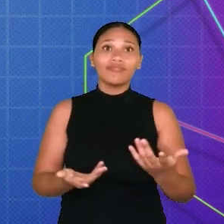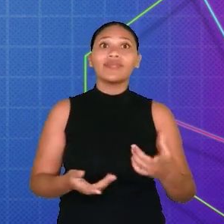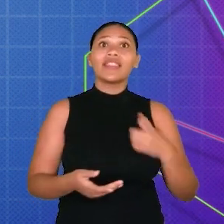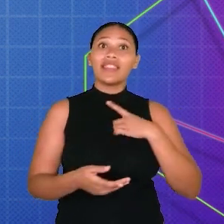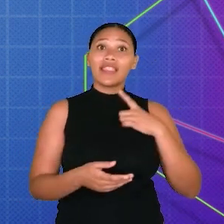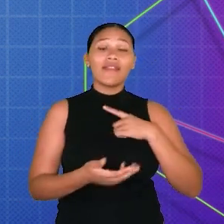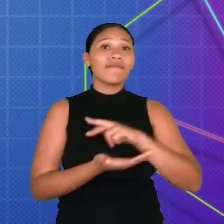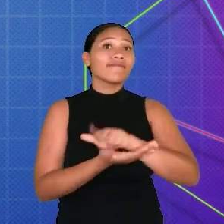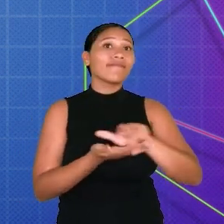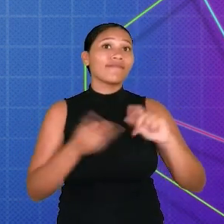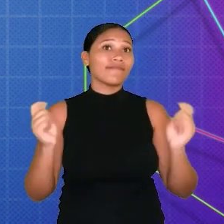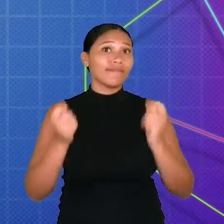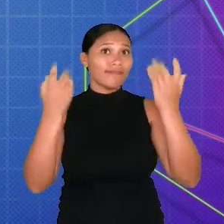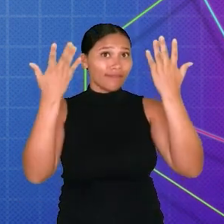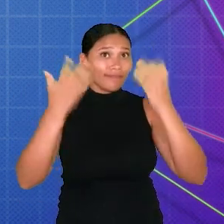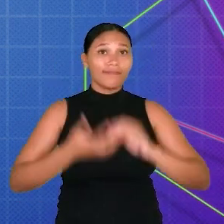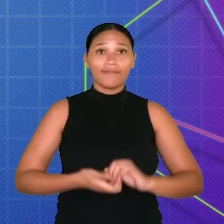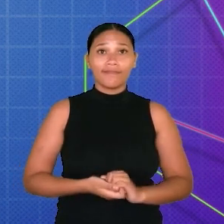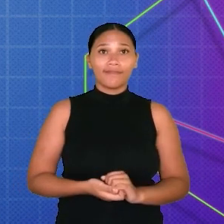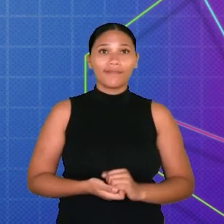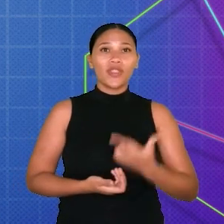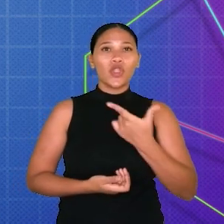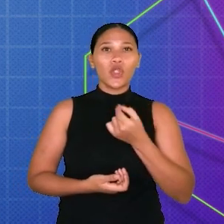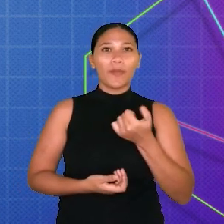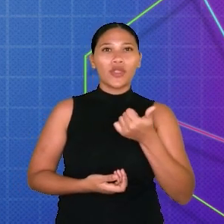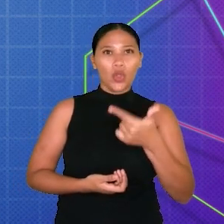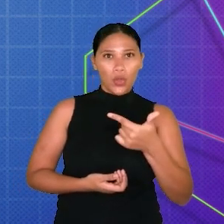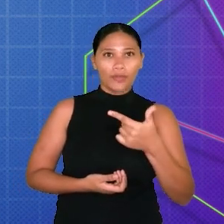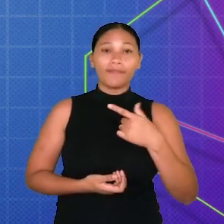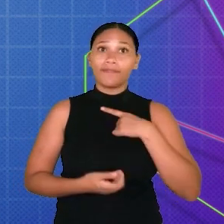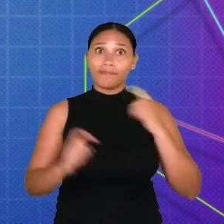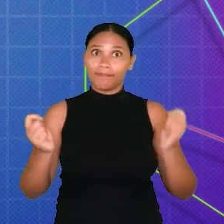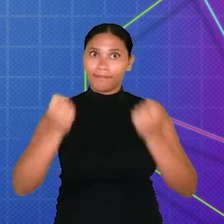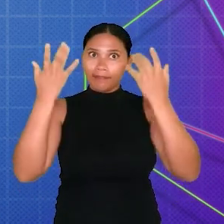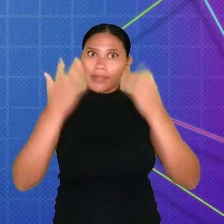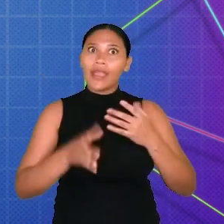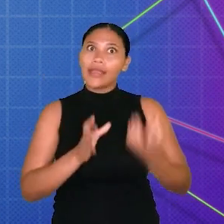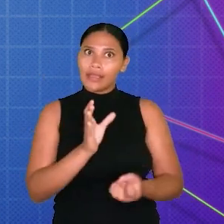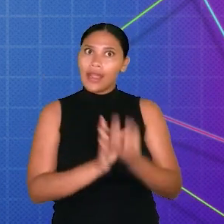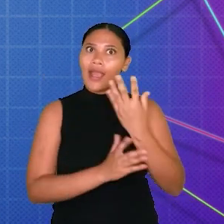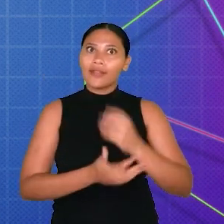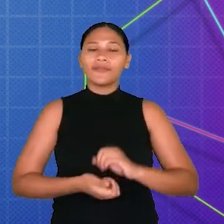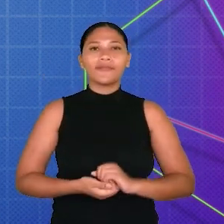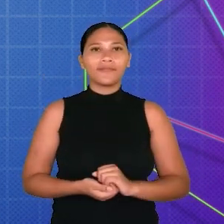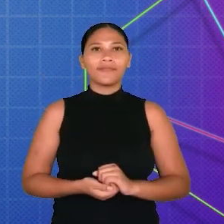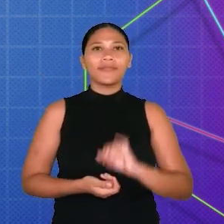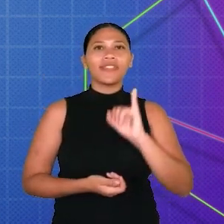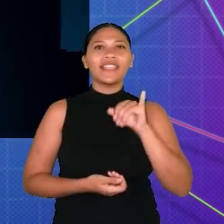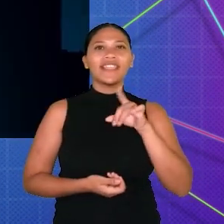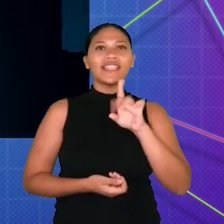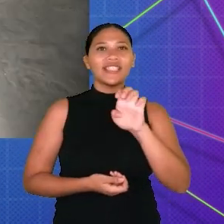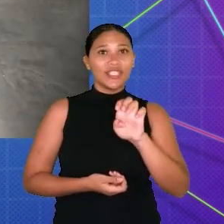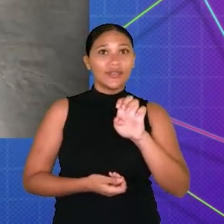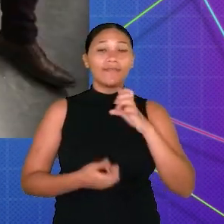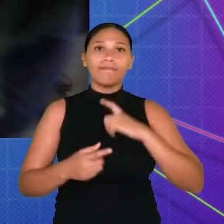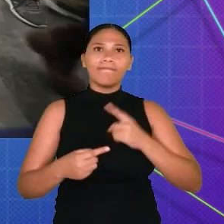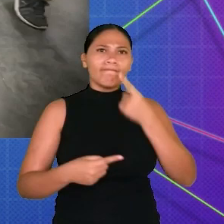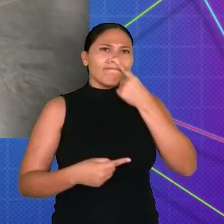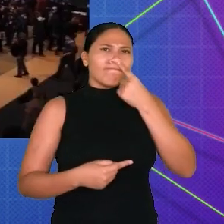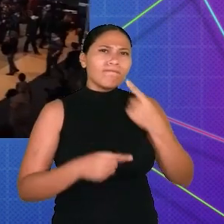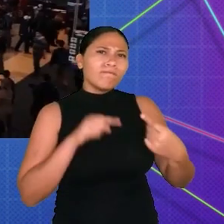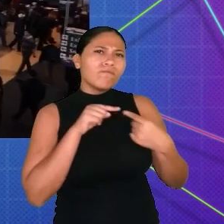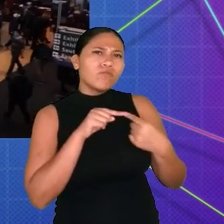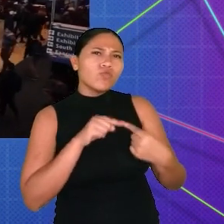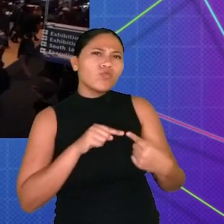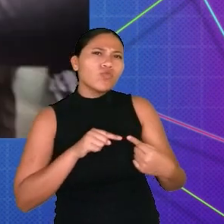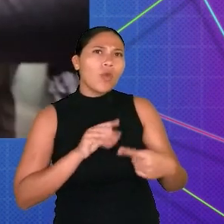Games Festival e o Indiecade. Em 2012, um evento para games indie foi criado, o Indie Megaboth, para aproximar os